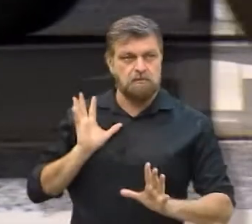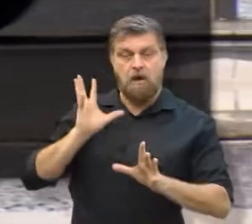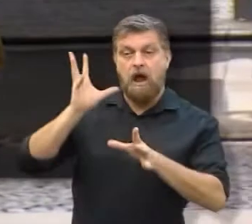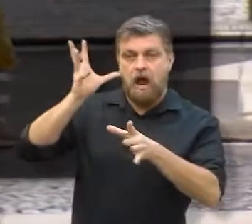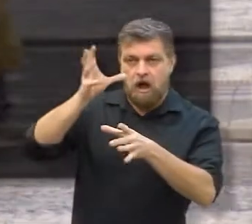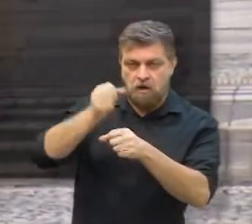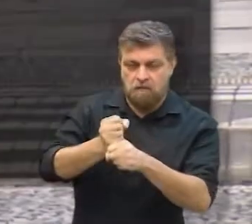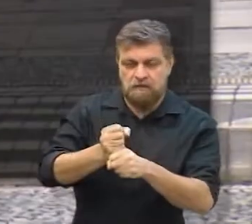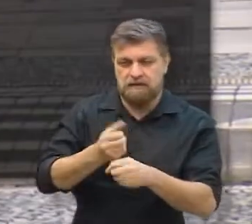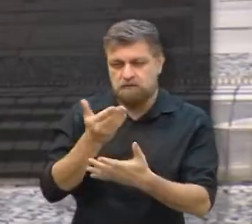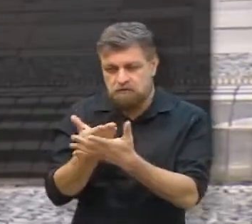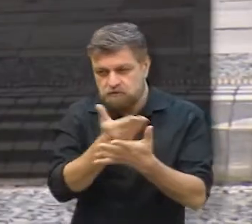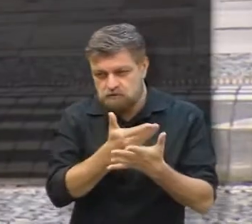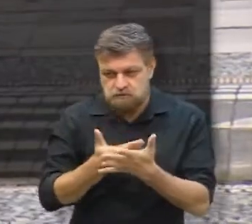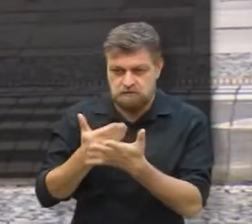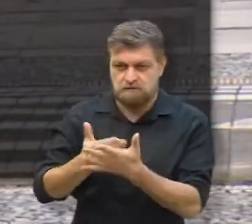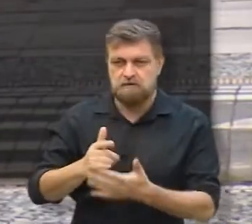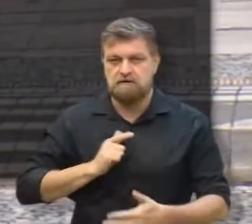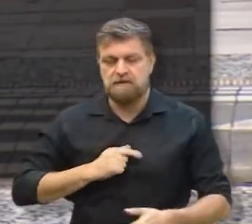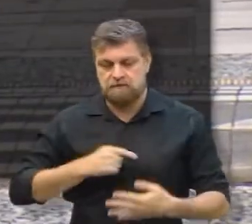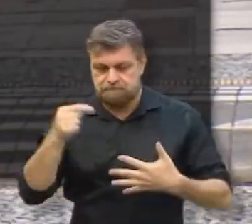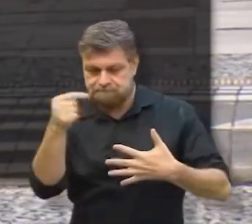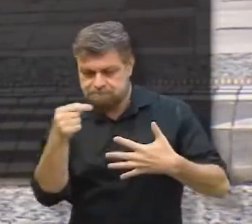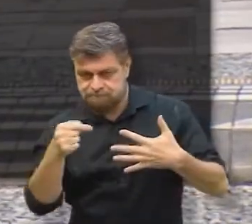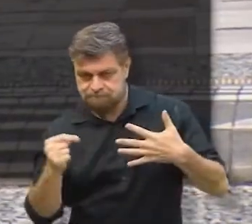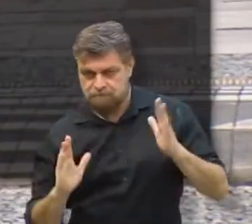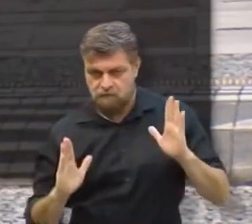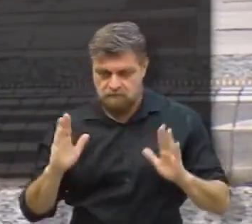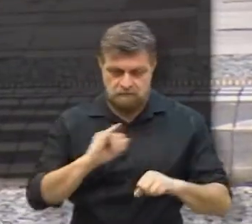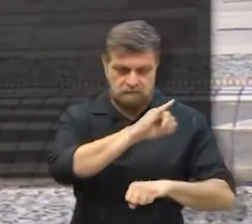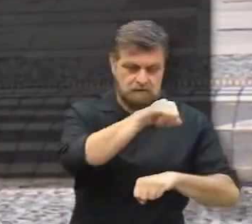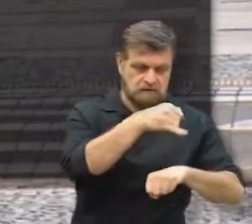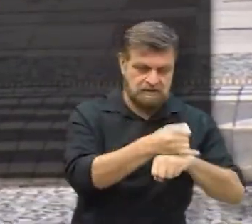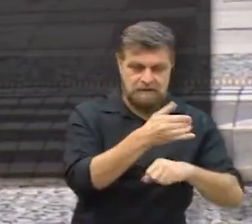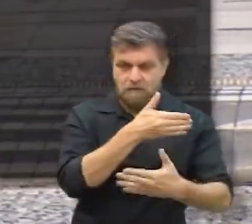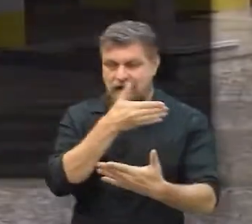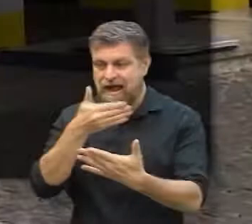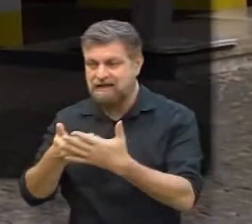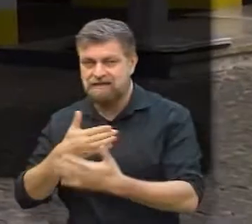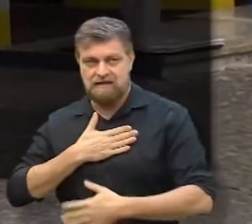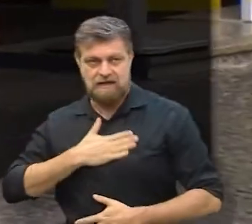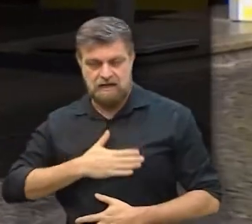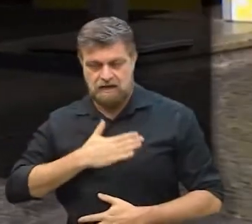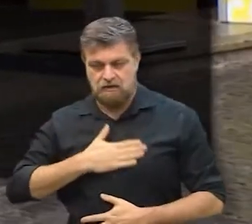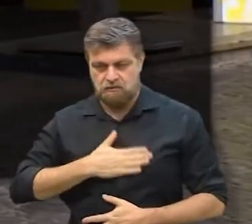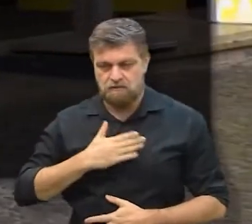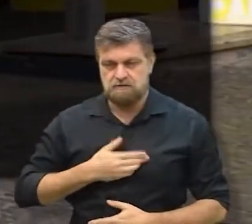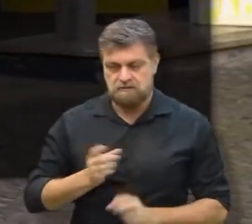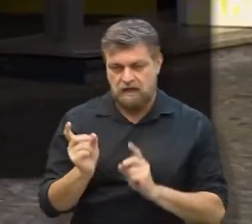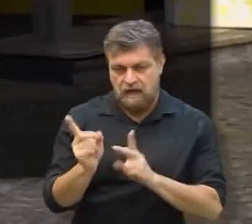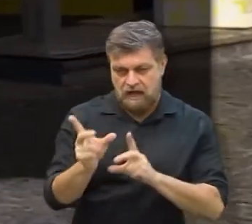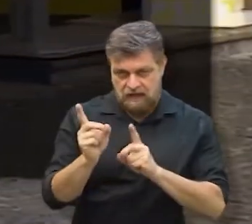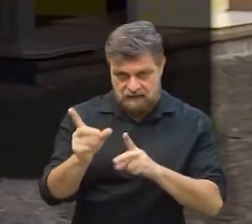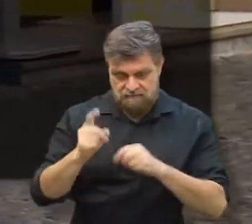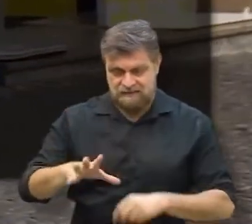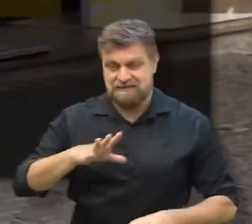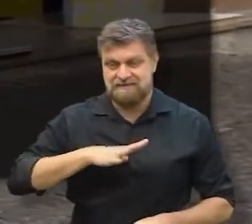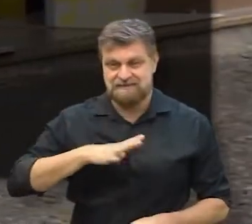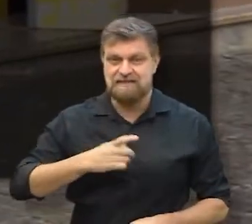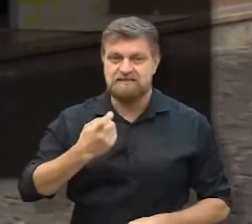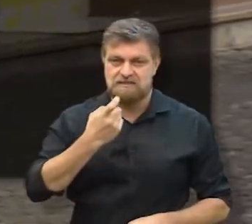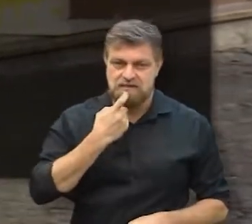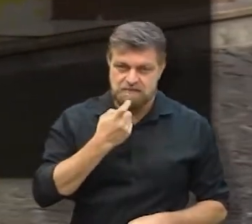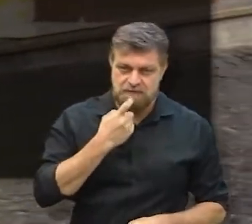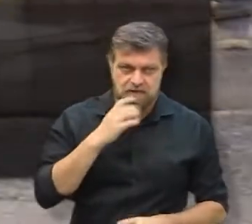11,06%. No acumulado do ano, em um estudo que leva em consideração o período de janeiro a agosto, o comércio varejista